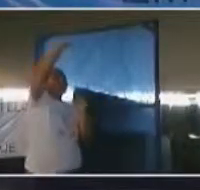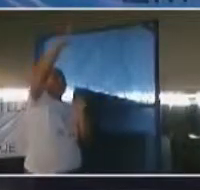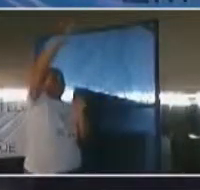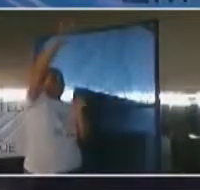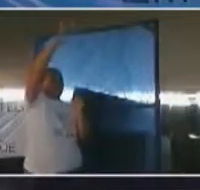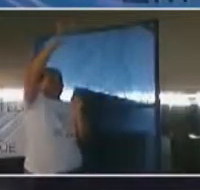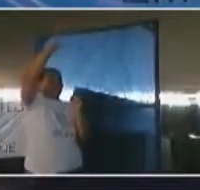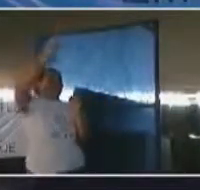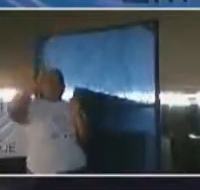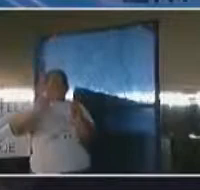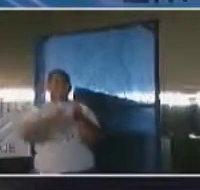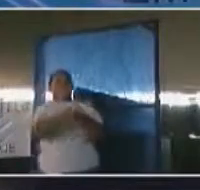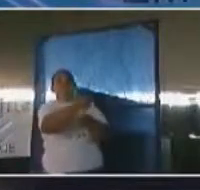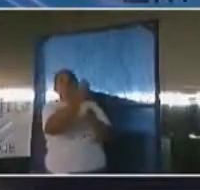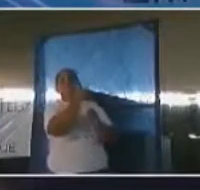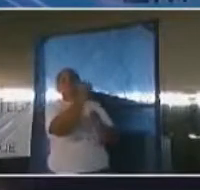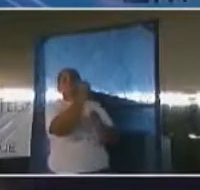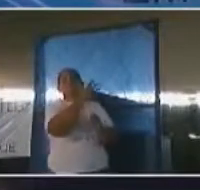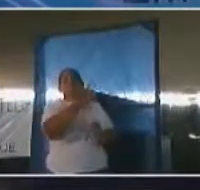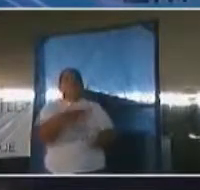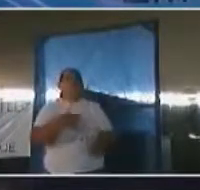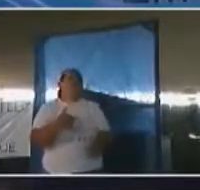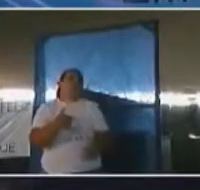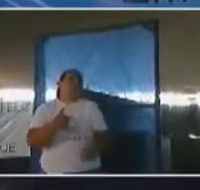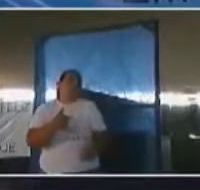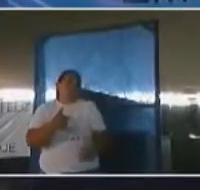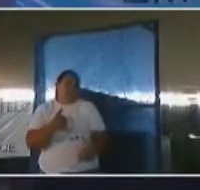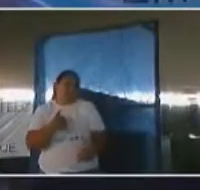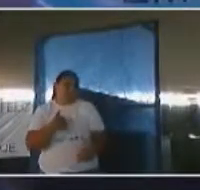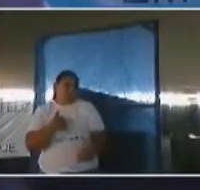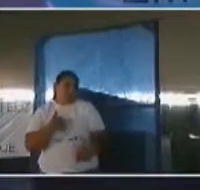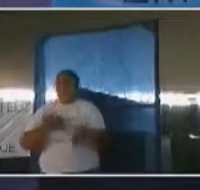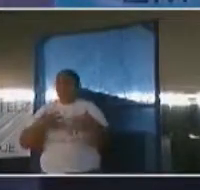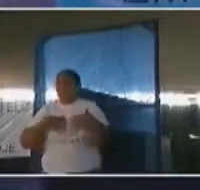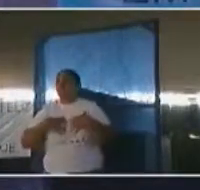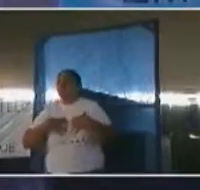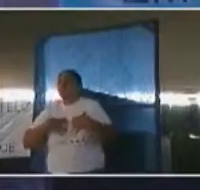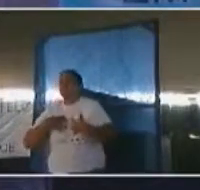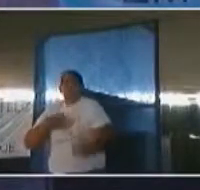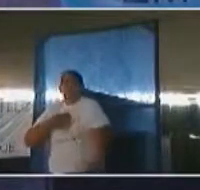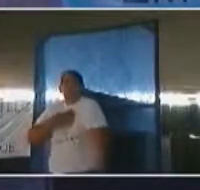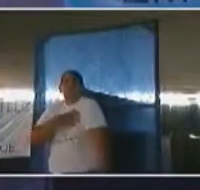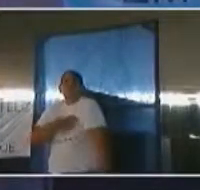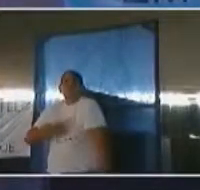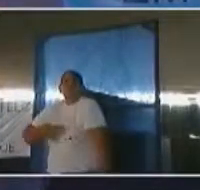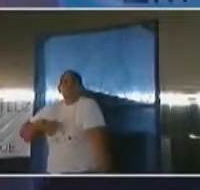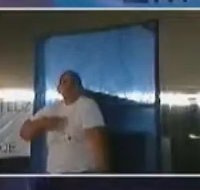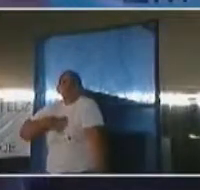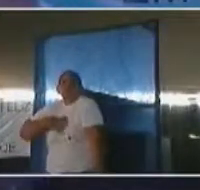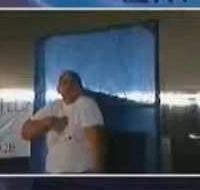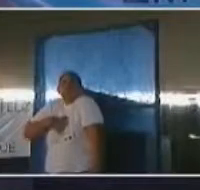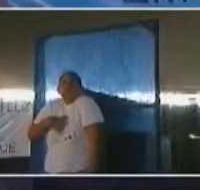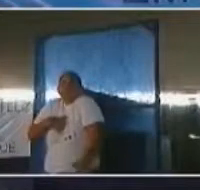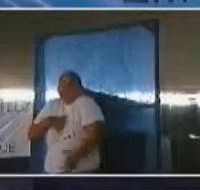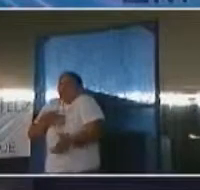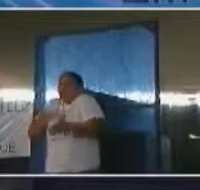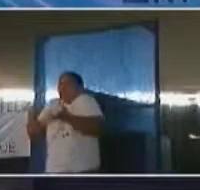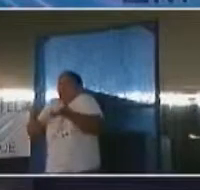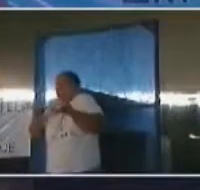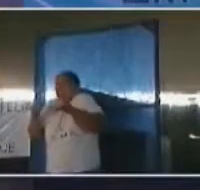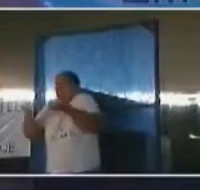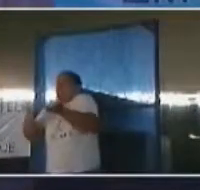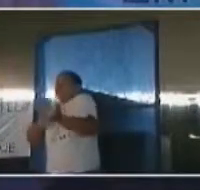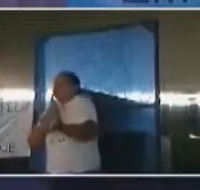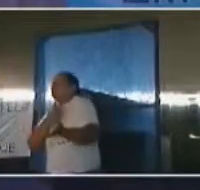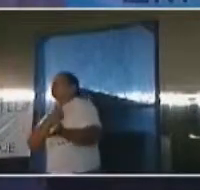pandorgas, mas eram também nós. Nós próprios, tentando enxergar o mundo lá de cima, para